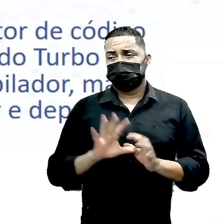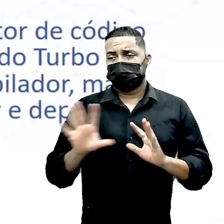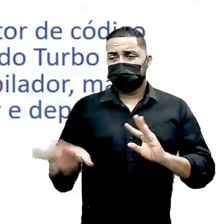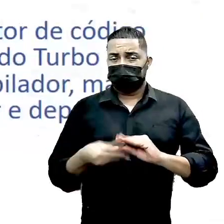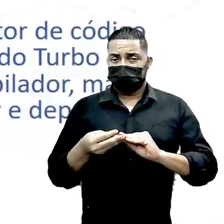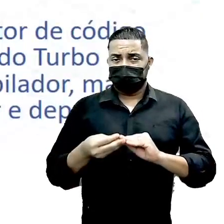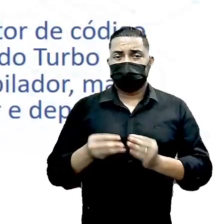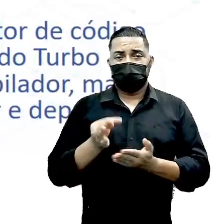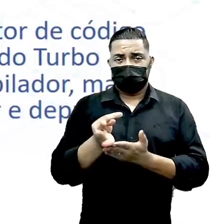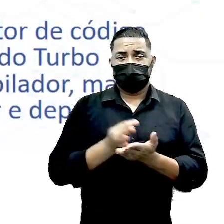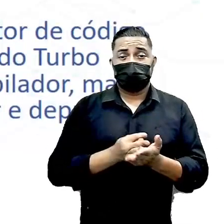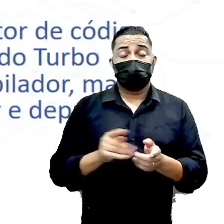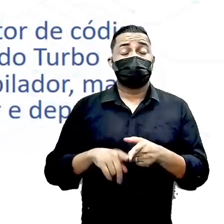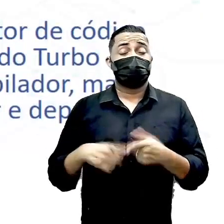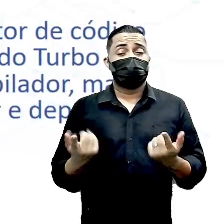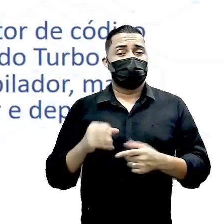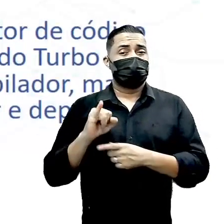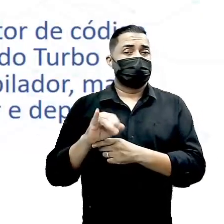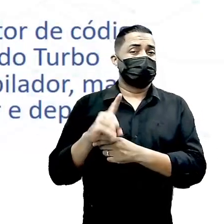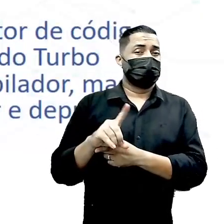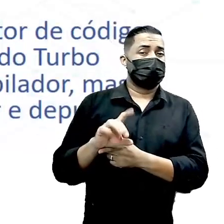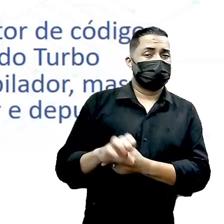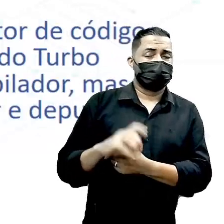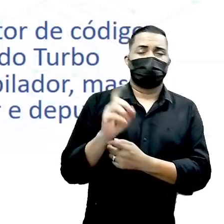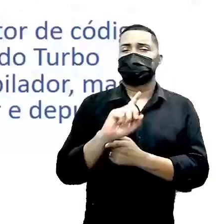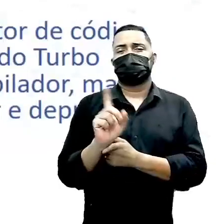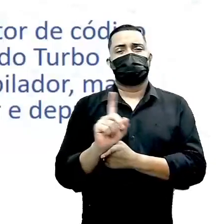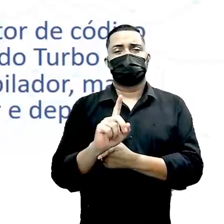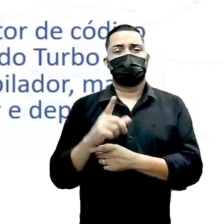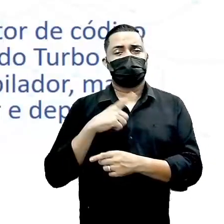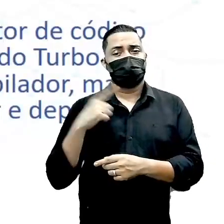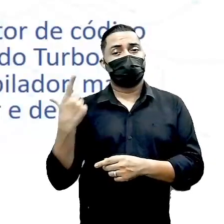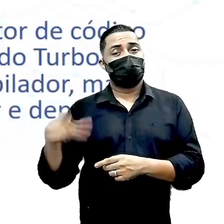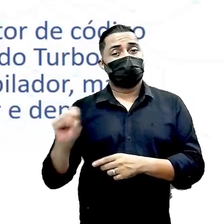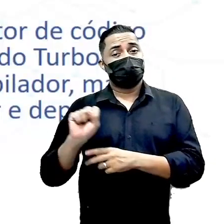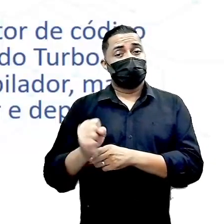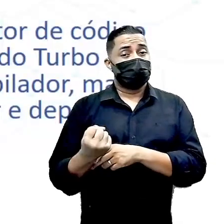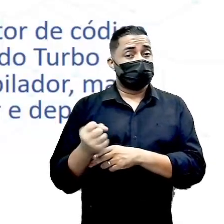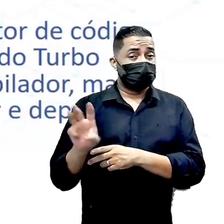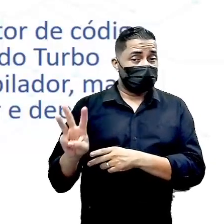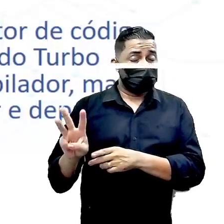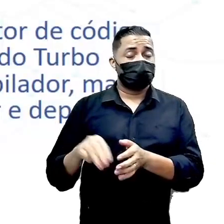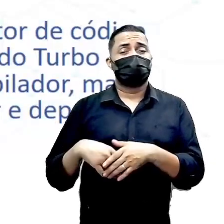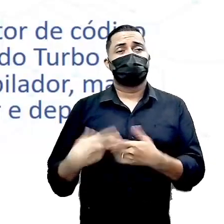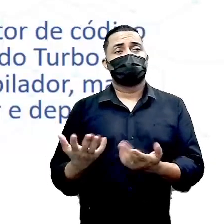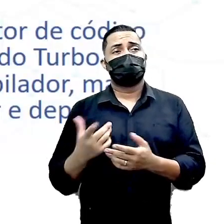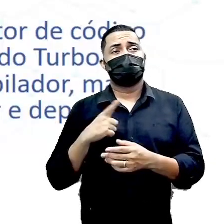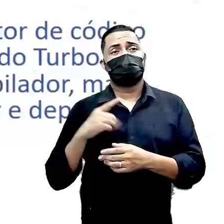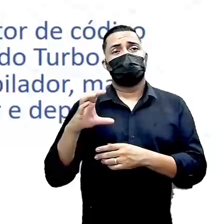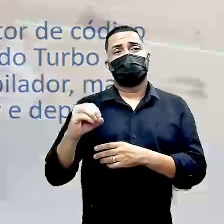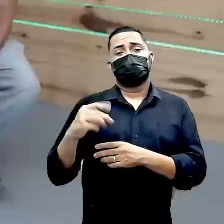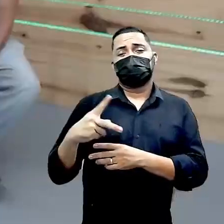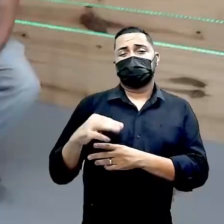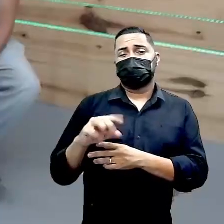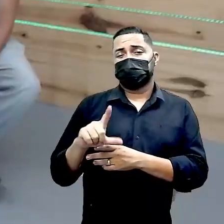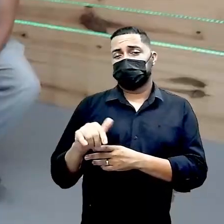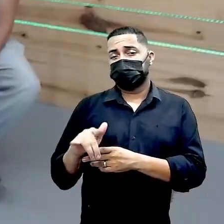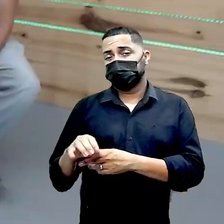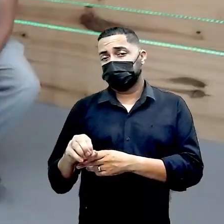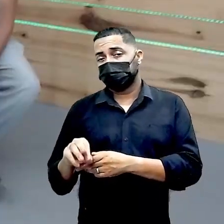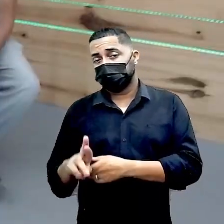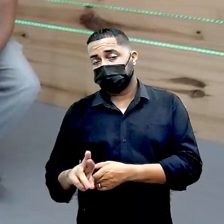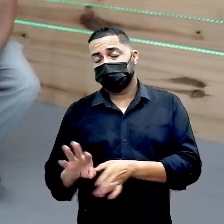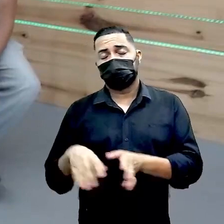complementador de texto e tal, mas uma IDE não, ela traz outros softwares dentro dela, como um compilador, um depurador, né? Então